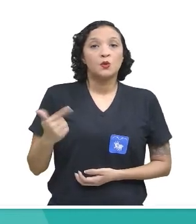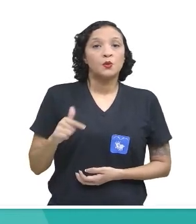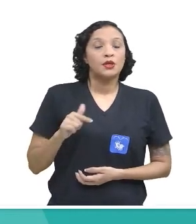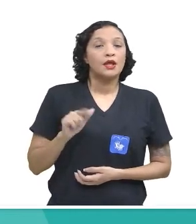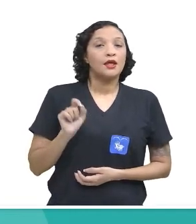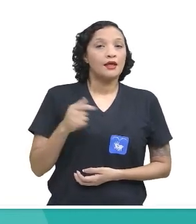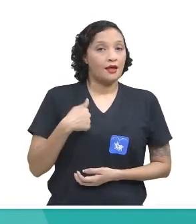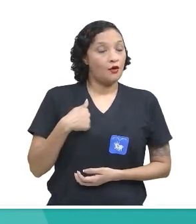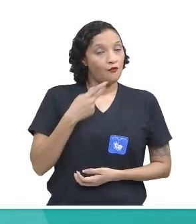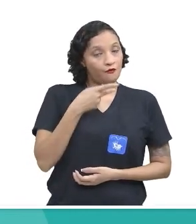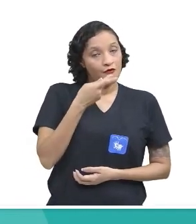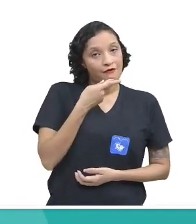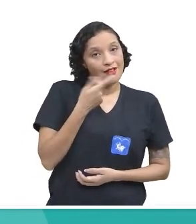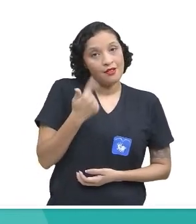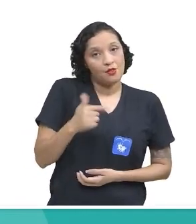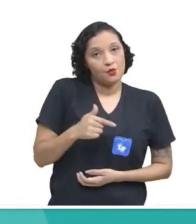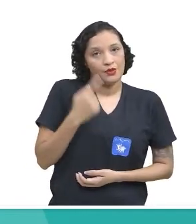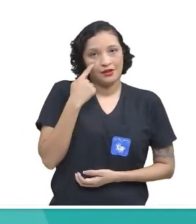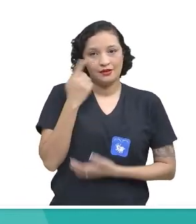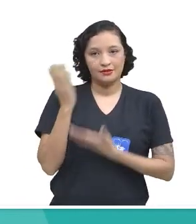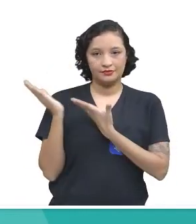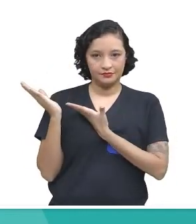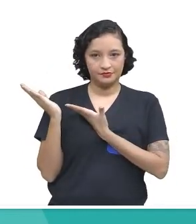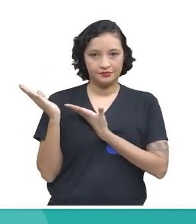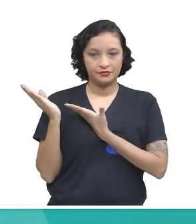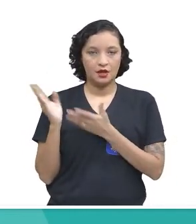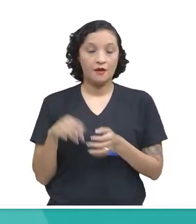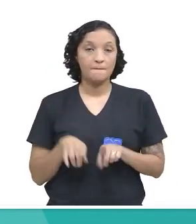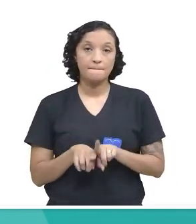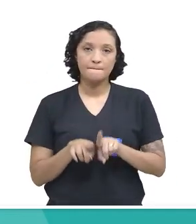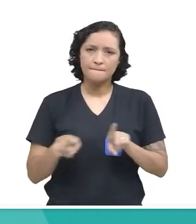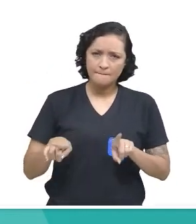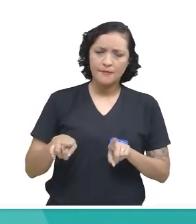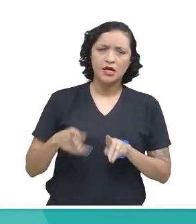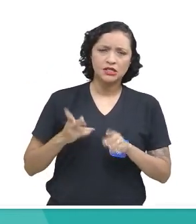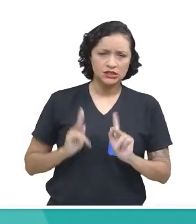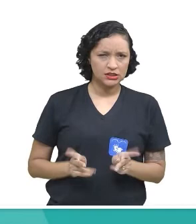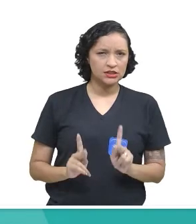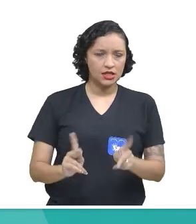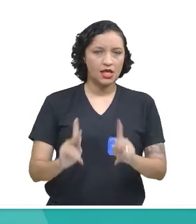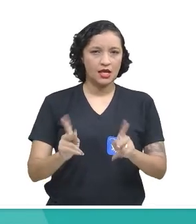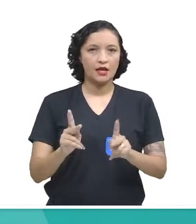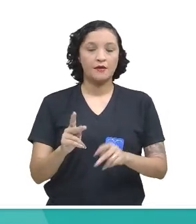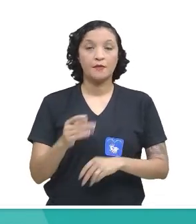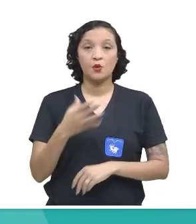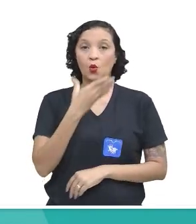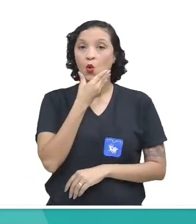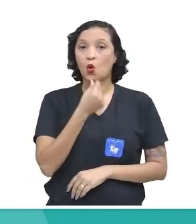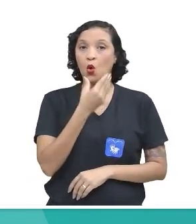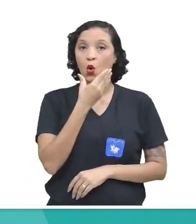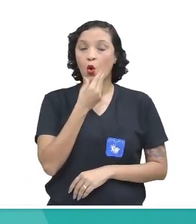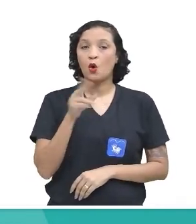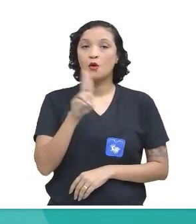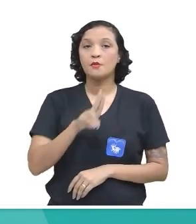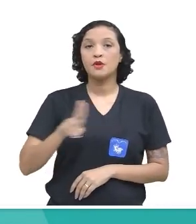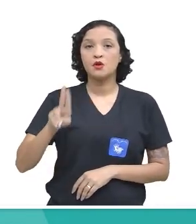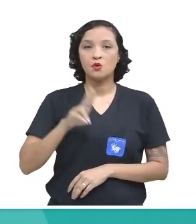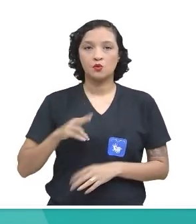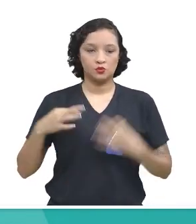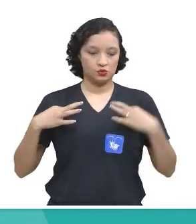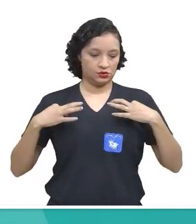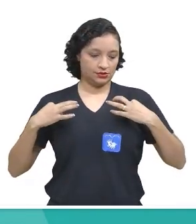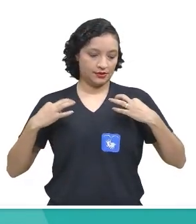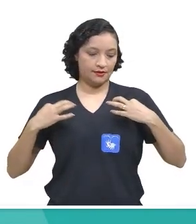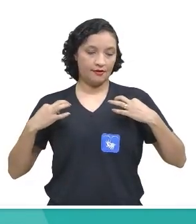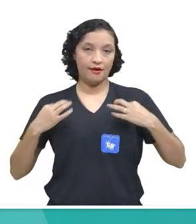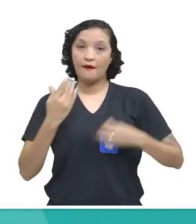falar agora, mas normalmente os homens, eles utilizam a blusa da mesma estampa da saia das